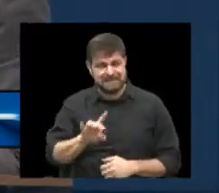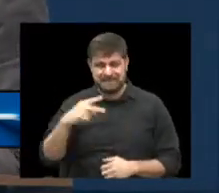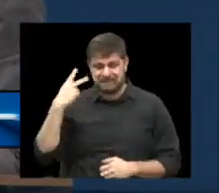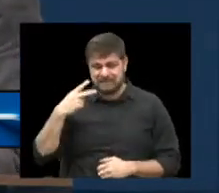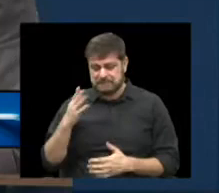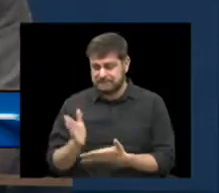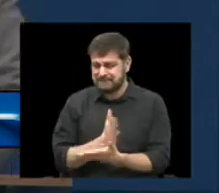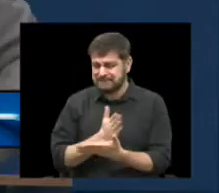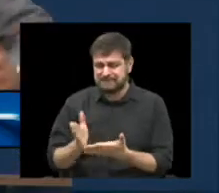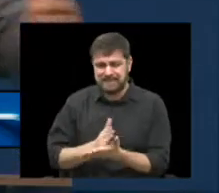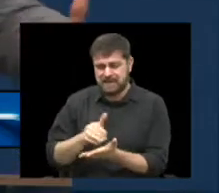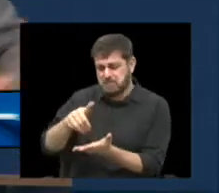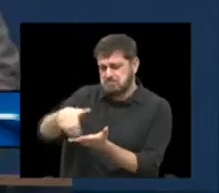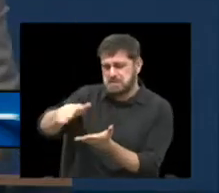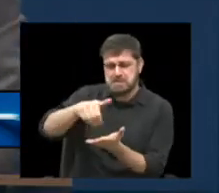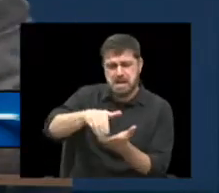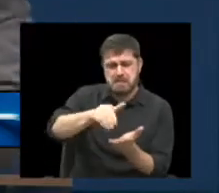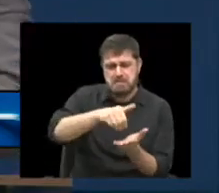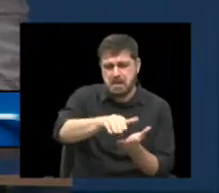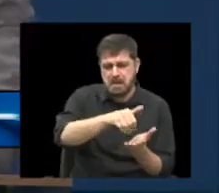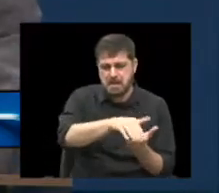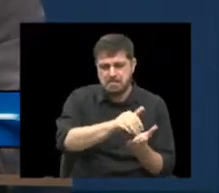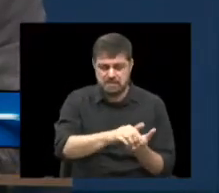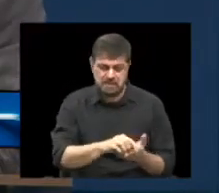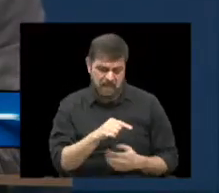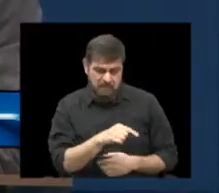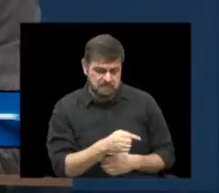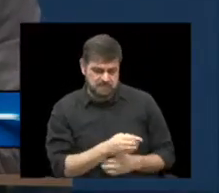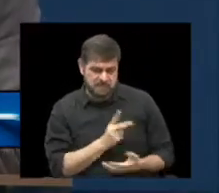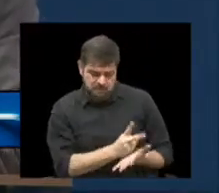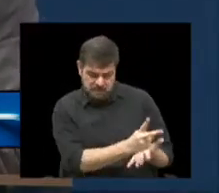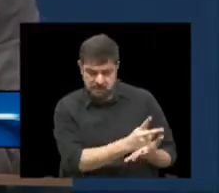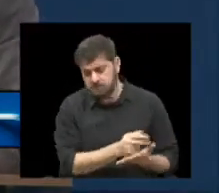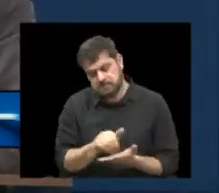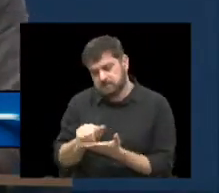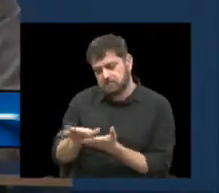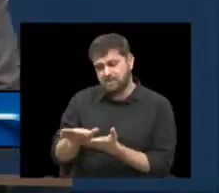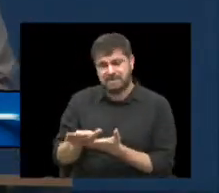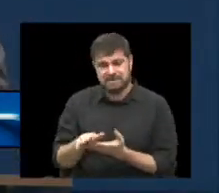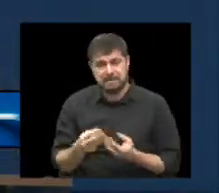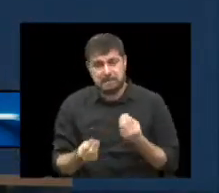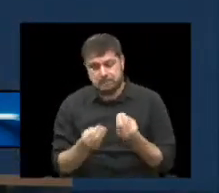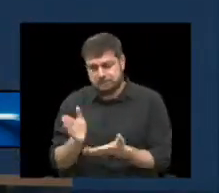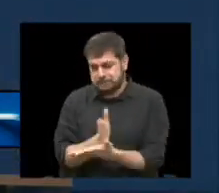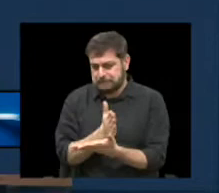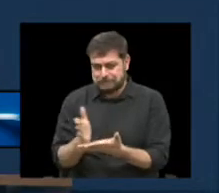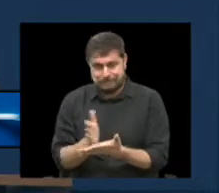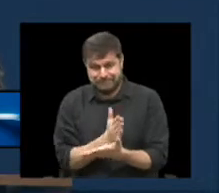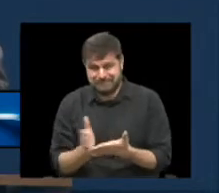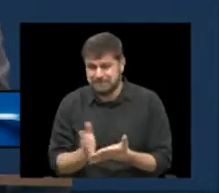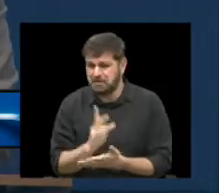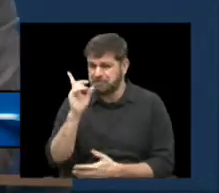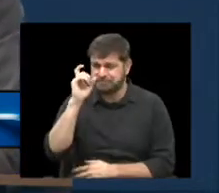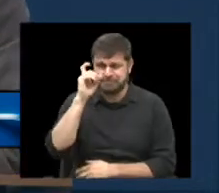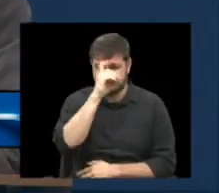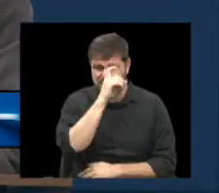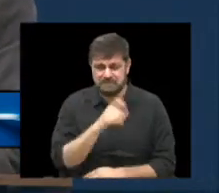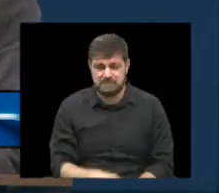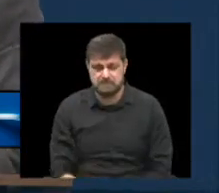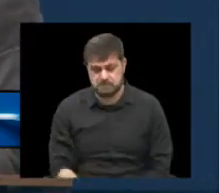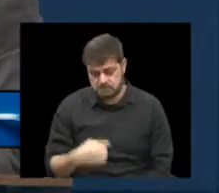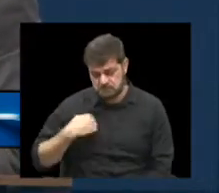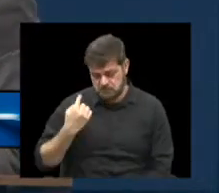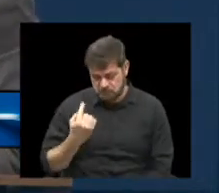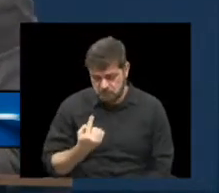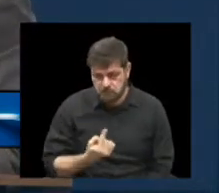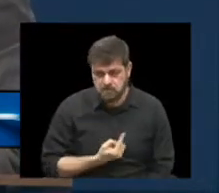que escolher José, ter que escolher Pedro, Antônio, Paulo, para tirar. Mas que a comissão dessa